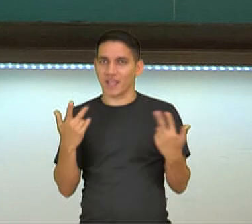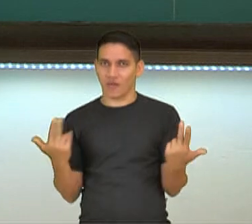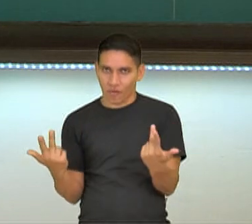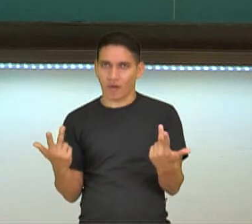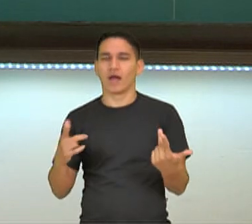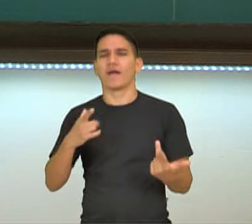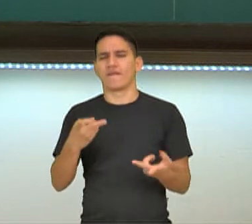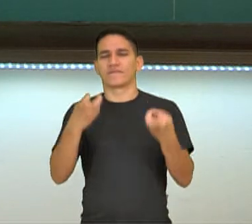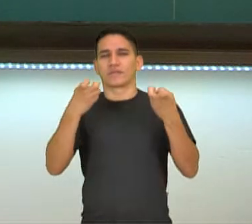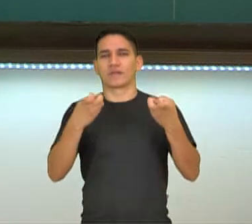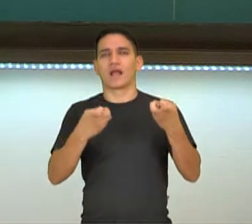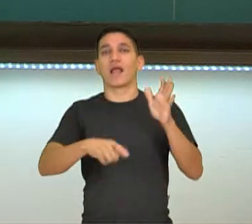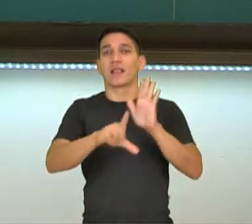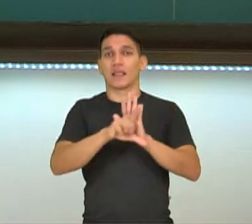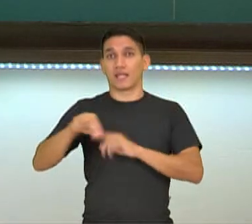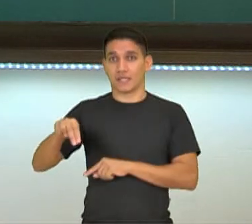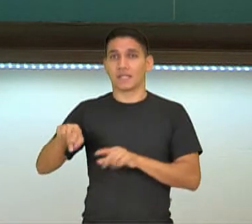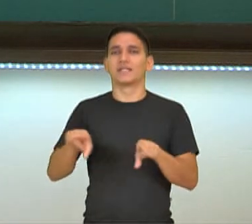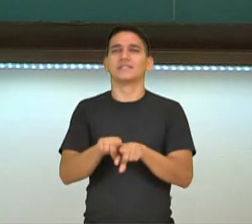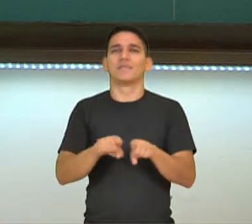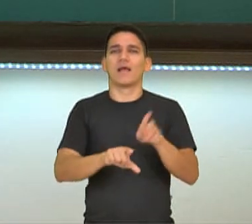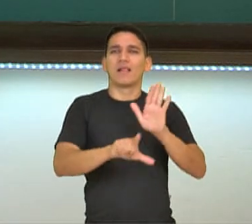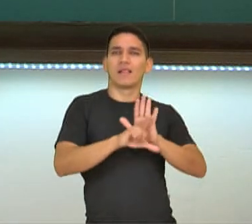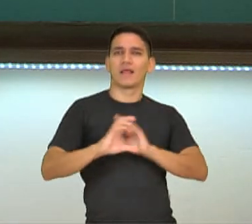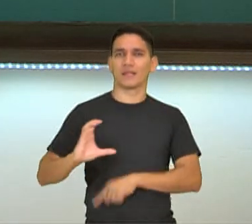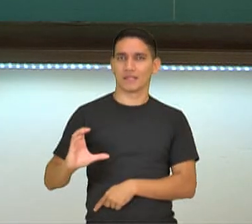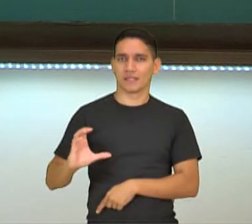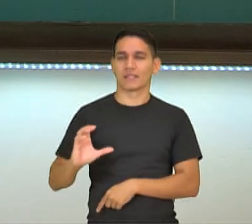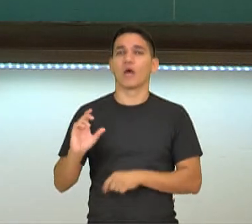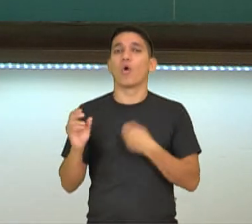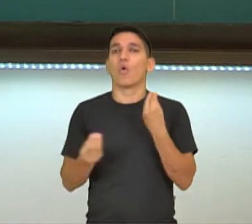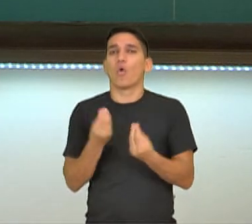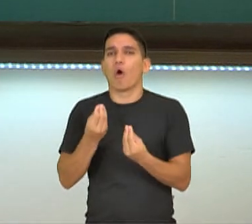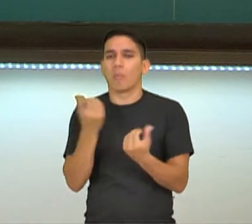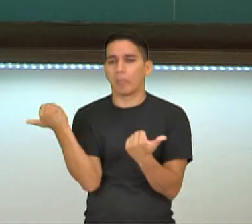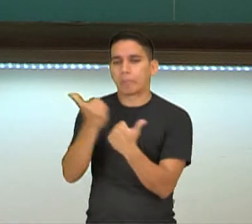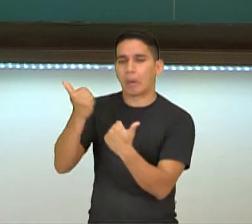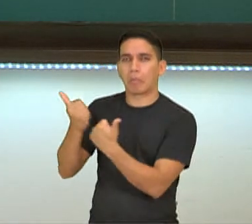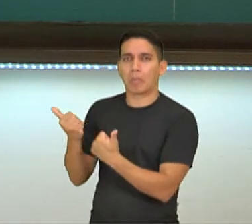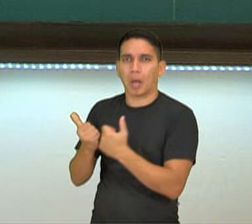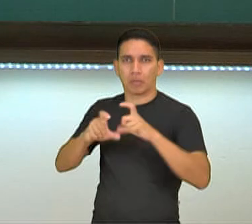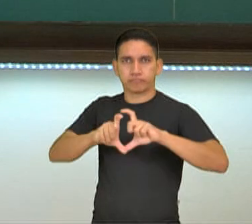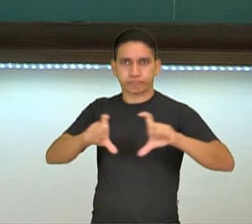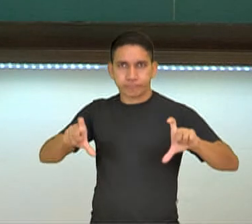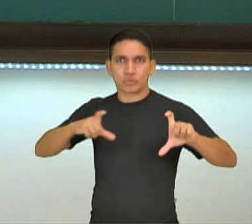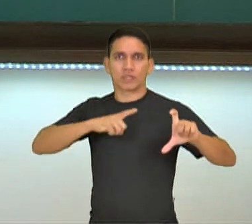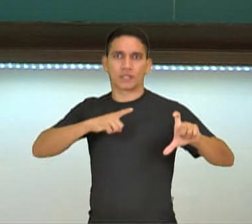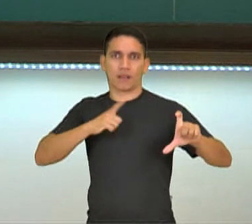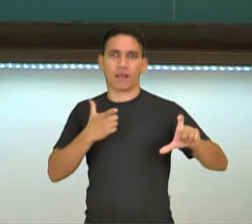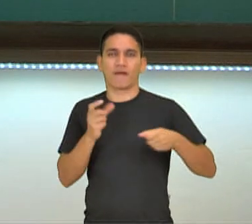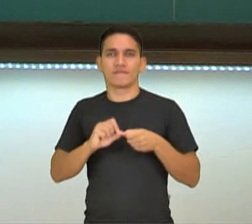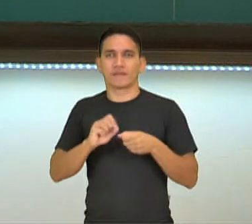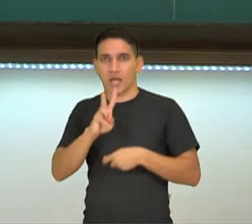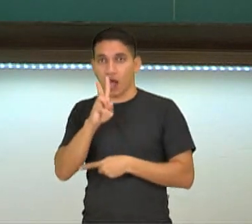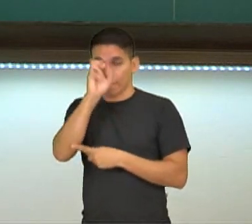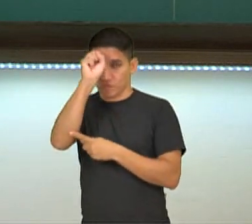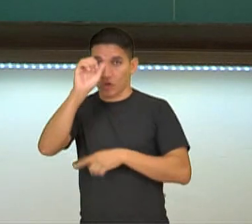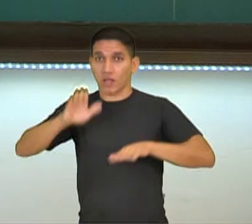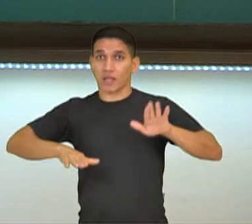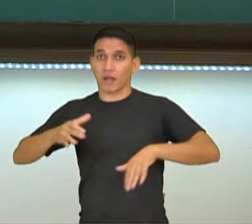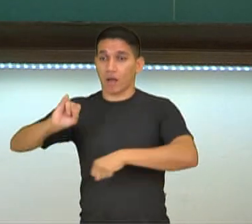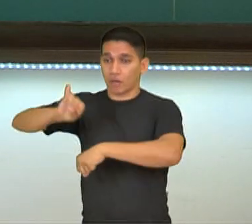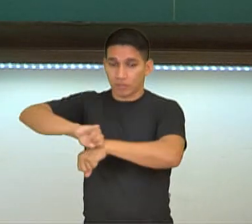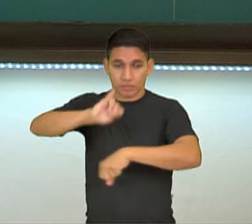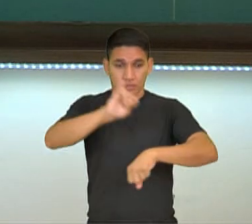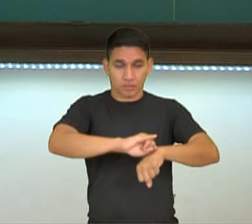e vimos alguns exercícios aplicando a lei de Coulomb, a expressão dela, que a força depende do produto das